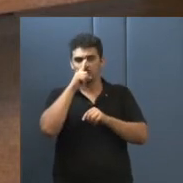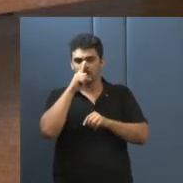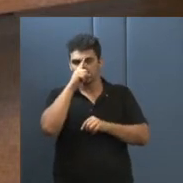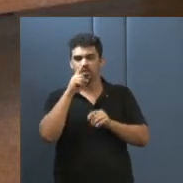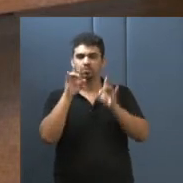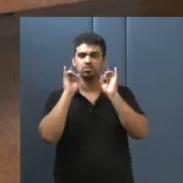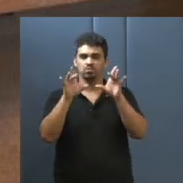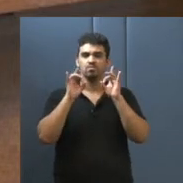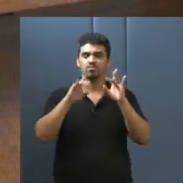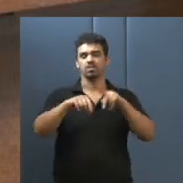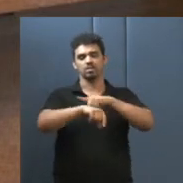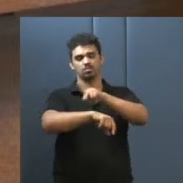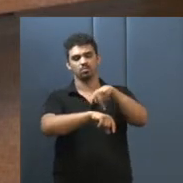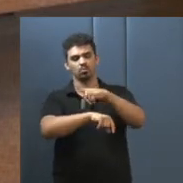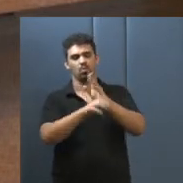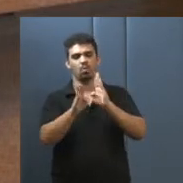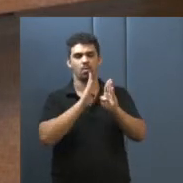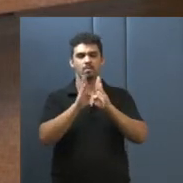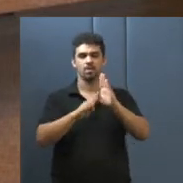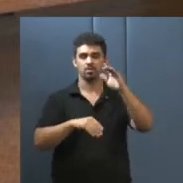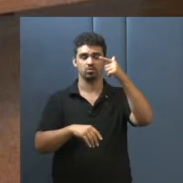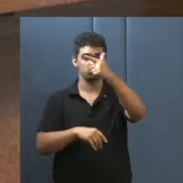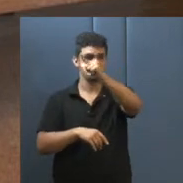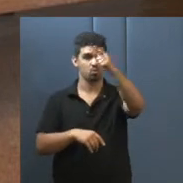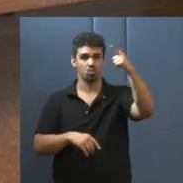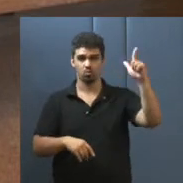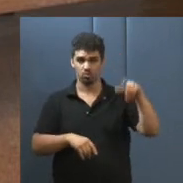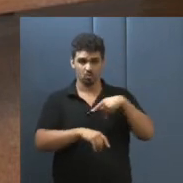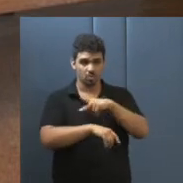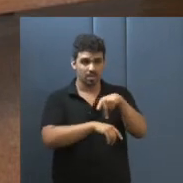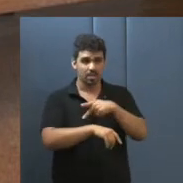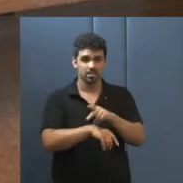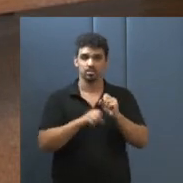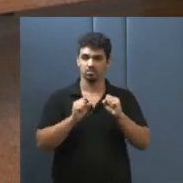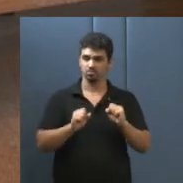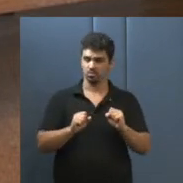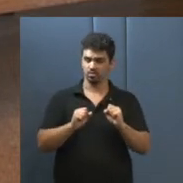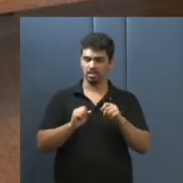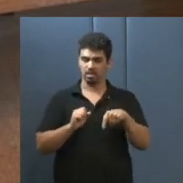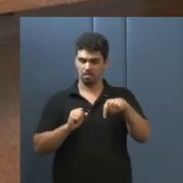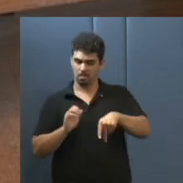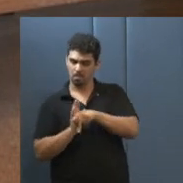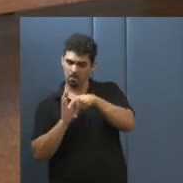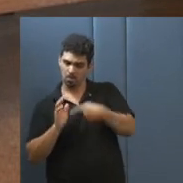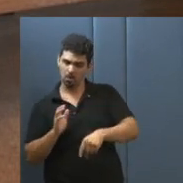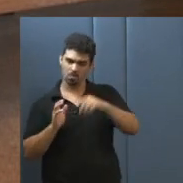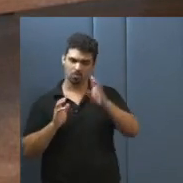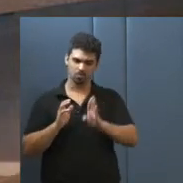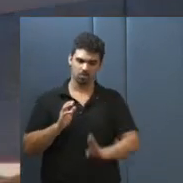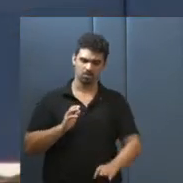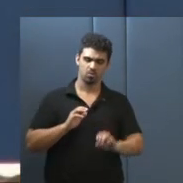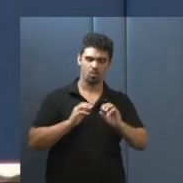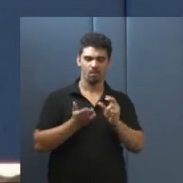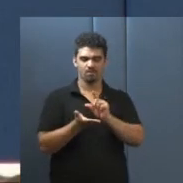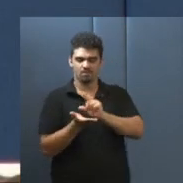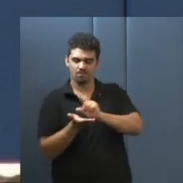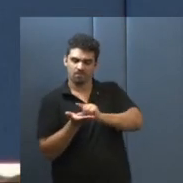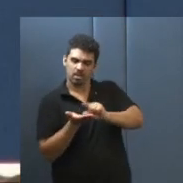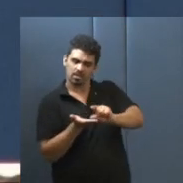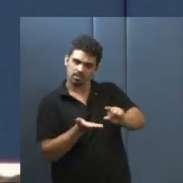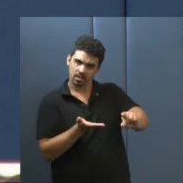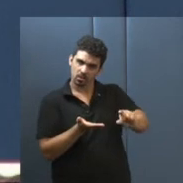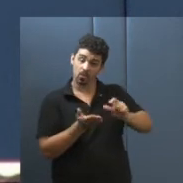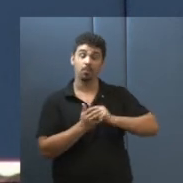exterior, em nome de um garantido, que pode vir a ser um exportador brasileiro ou um financiador.